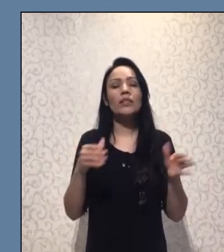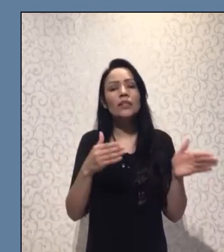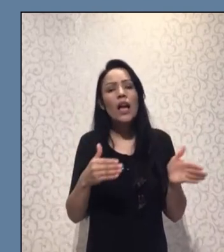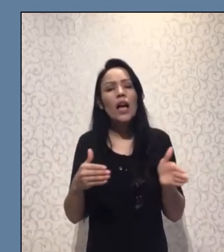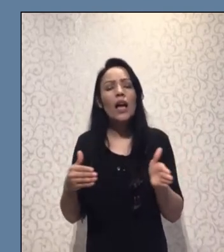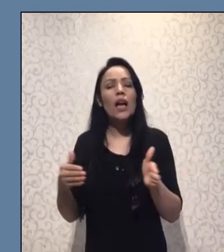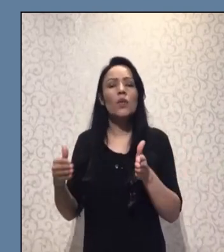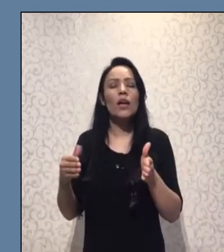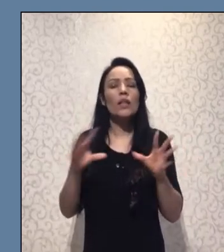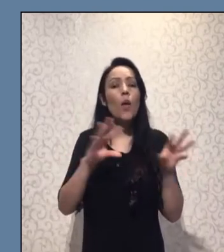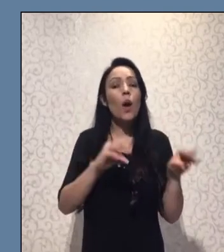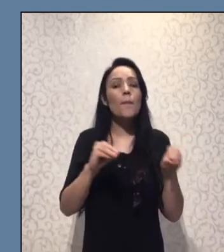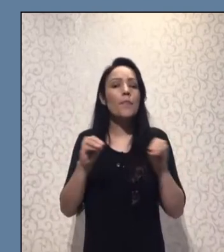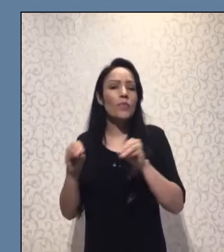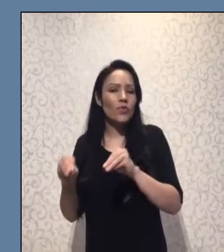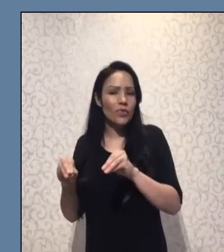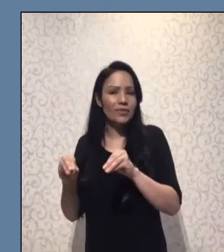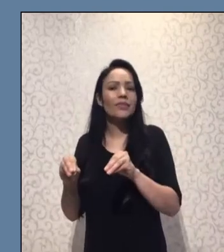migração, vamos dizer,